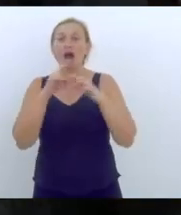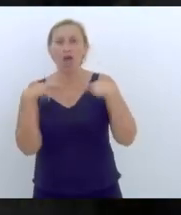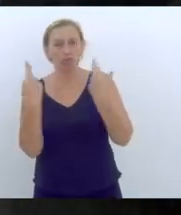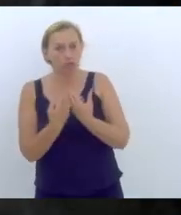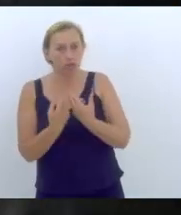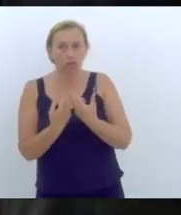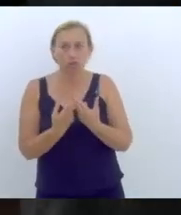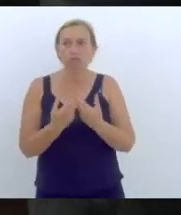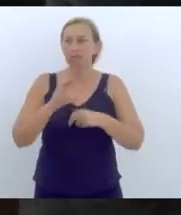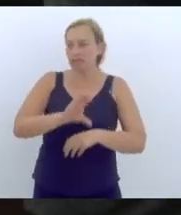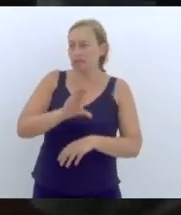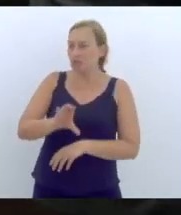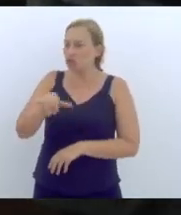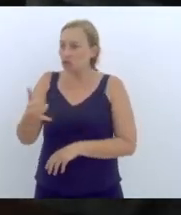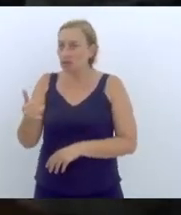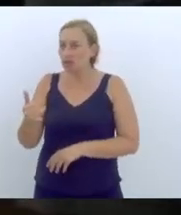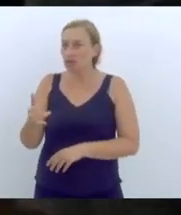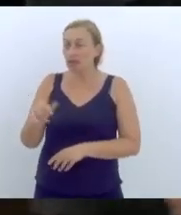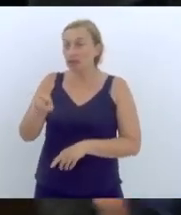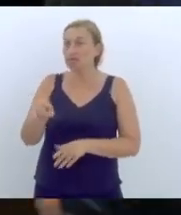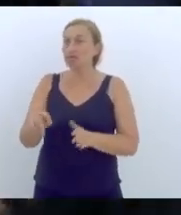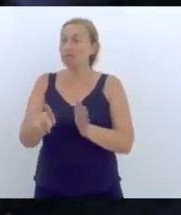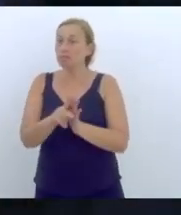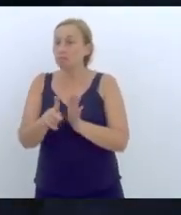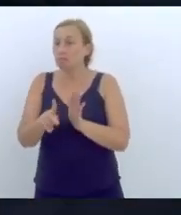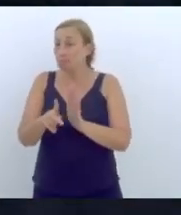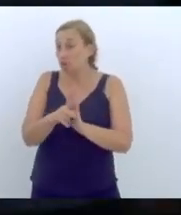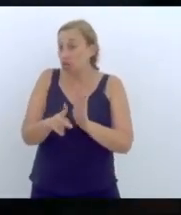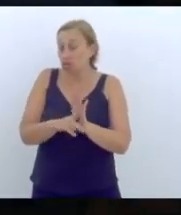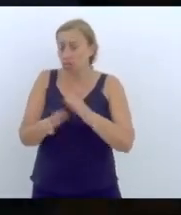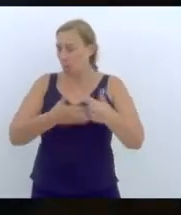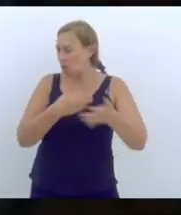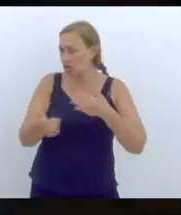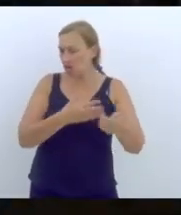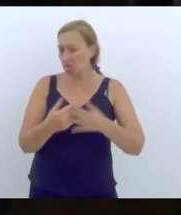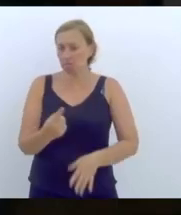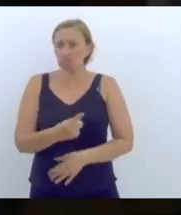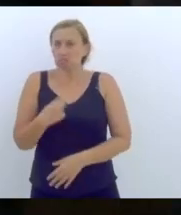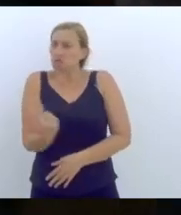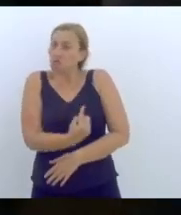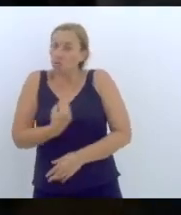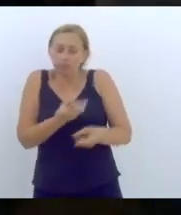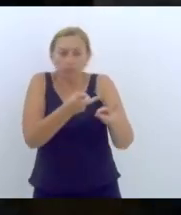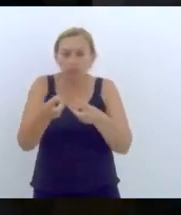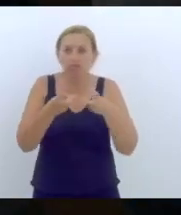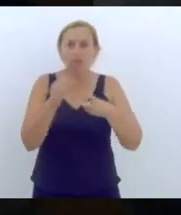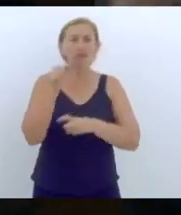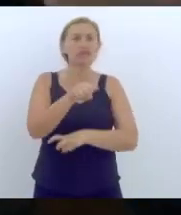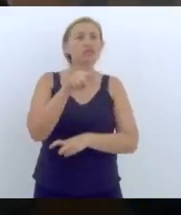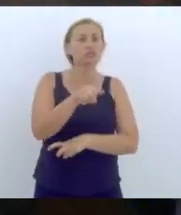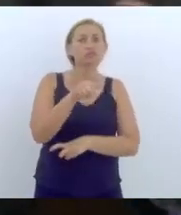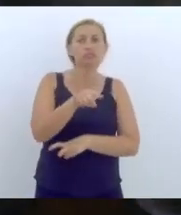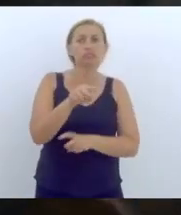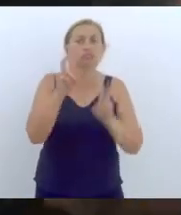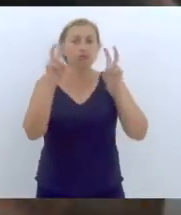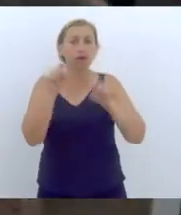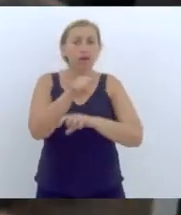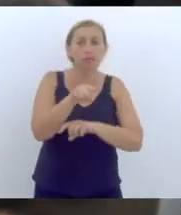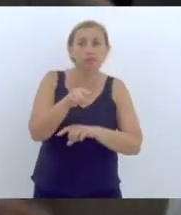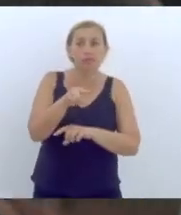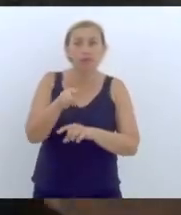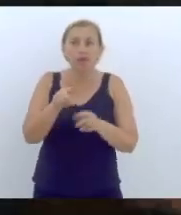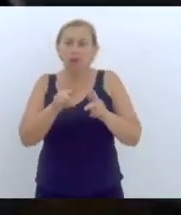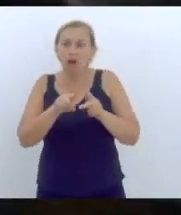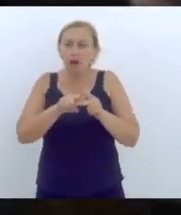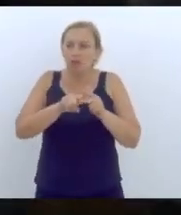esse projeto é pautado, né, qualquer um de nós observe essa questão aqui acordada para tentar